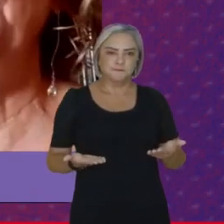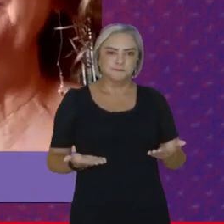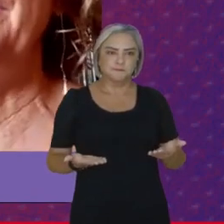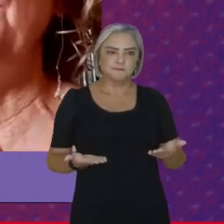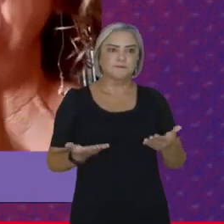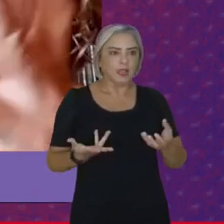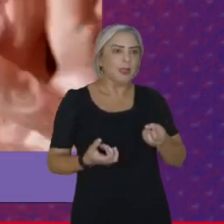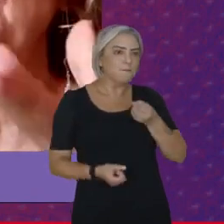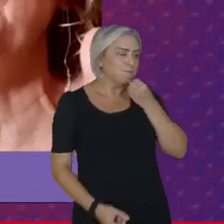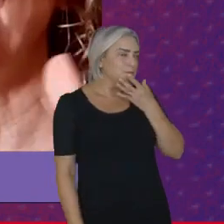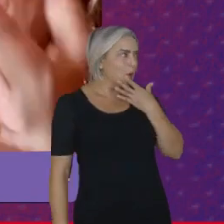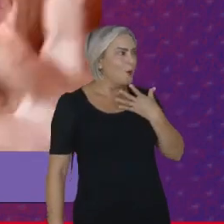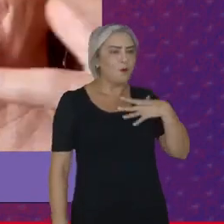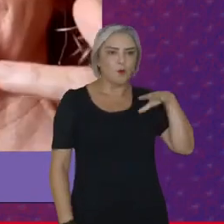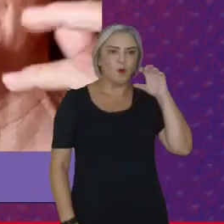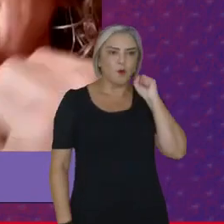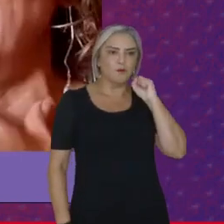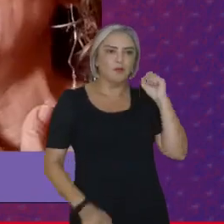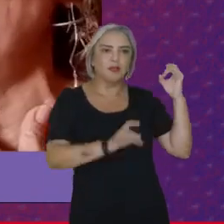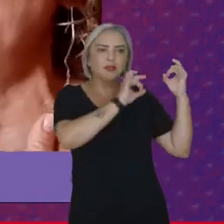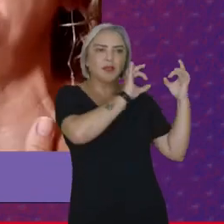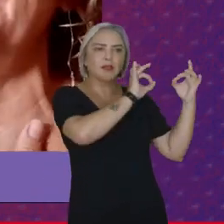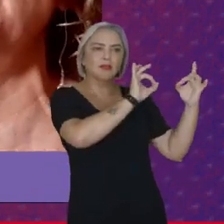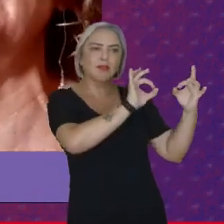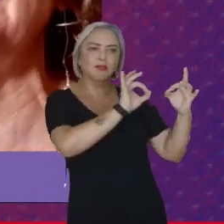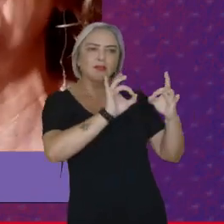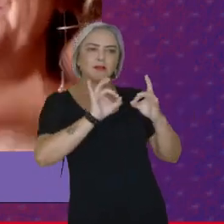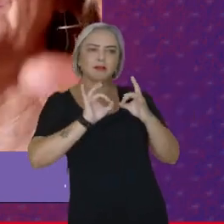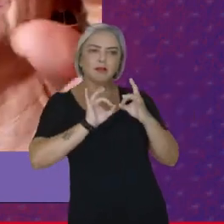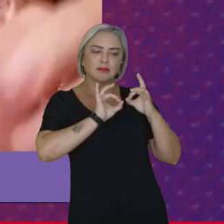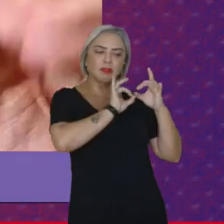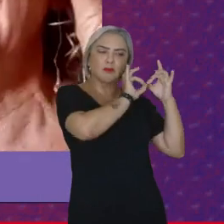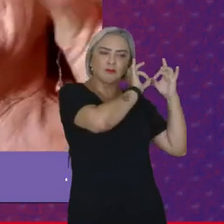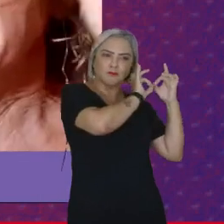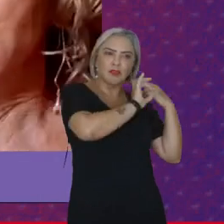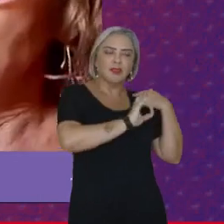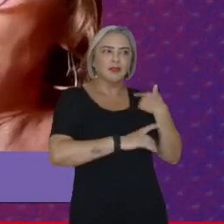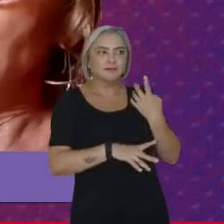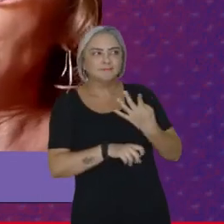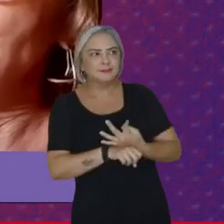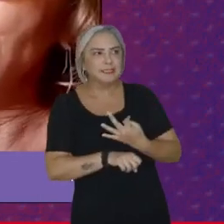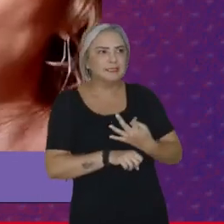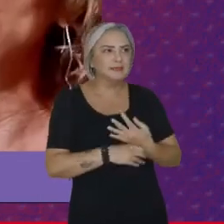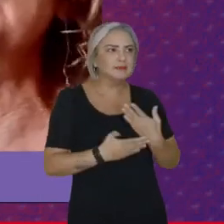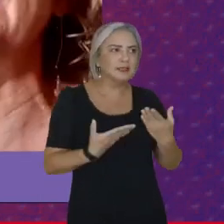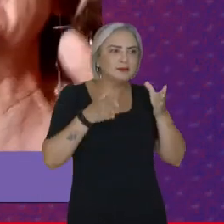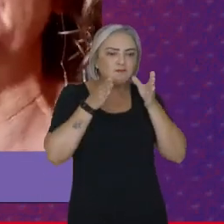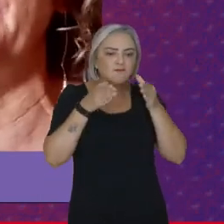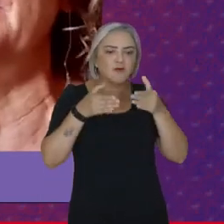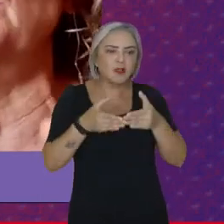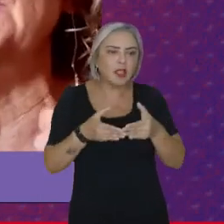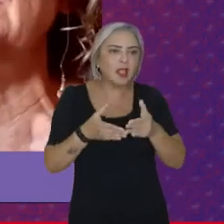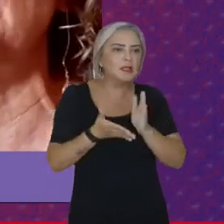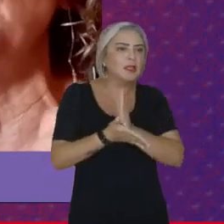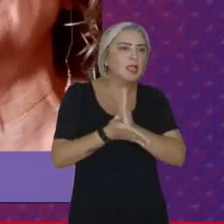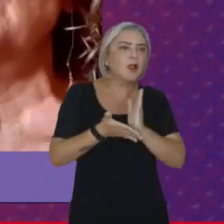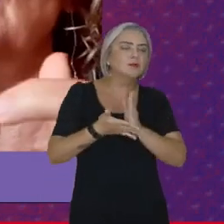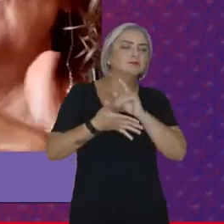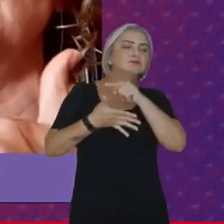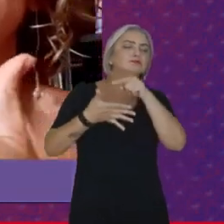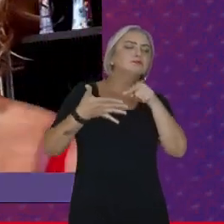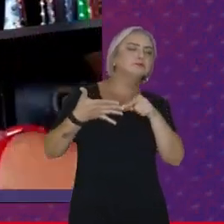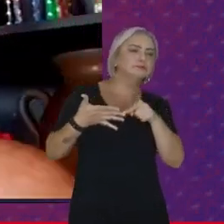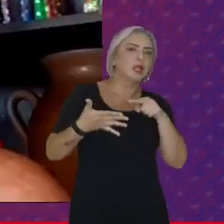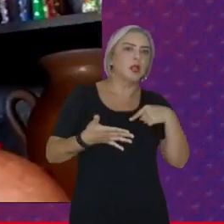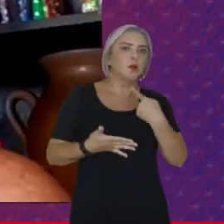É muito bom, né, ouvir um pouco a fala de cada um para a gente também tentar centralizar em alguns aspectos. Então, eu